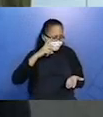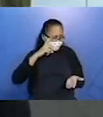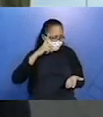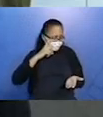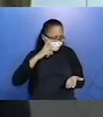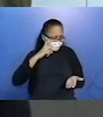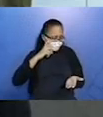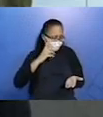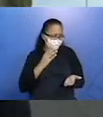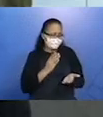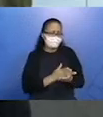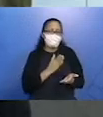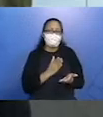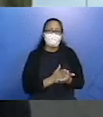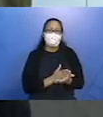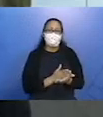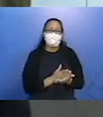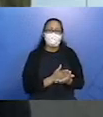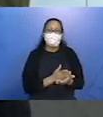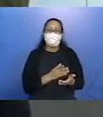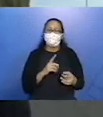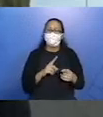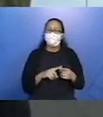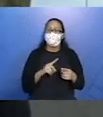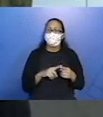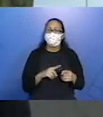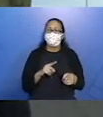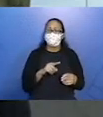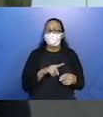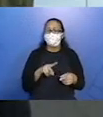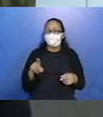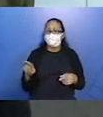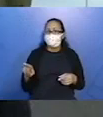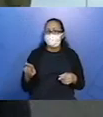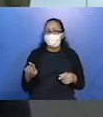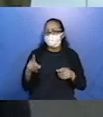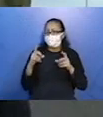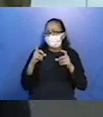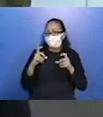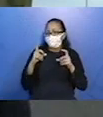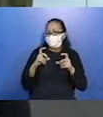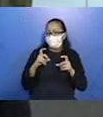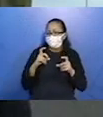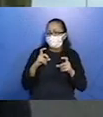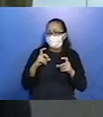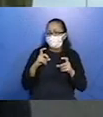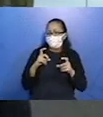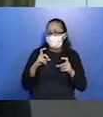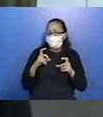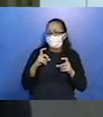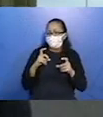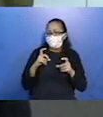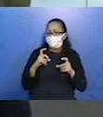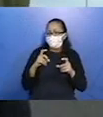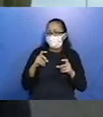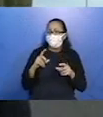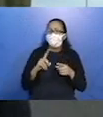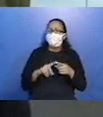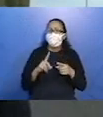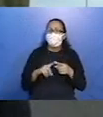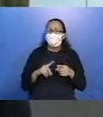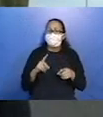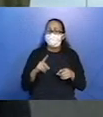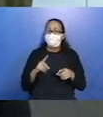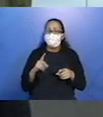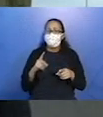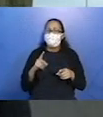caderno, porque o que acontece? Como são vocês muitas vezes que estão tirando a foto, né? E a mamãe às vezes está ocupada em outra